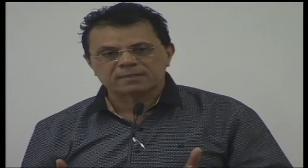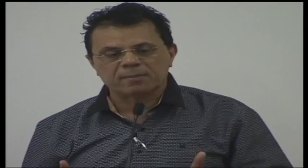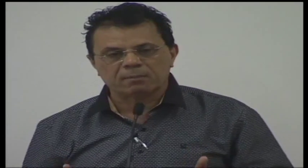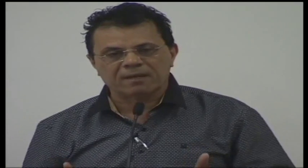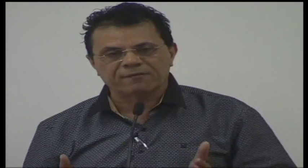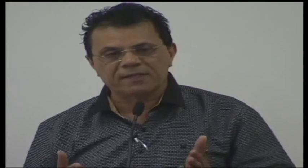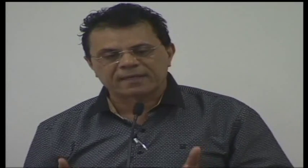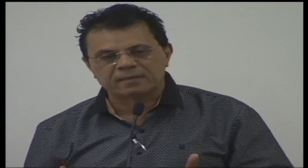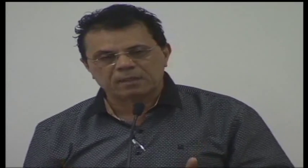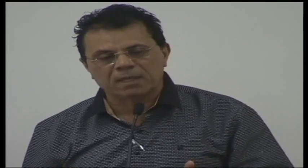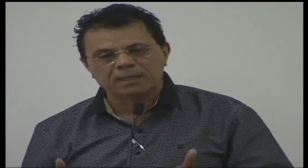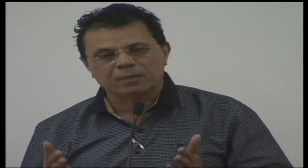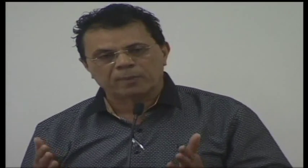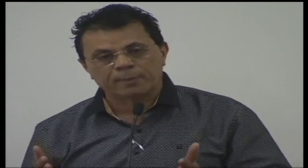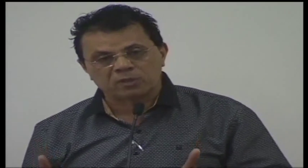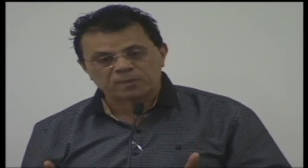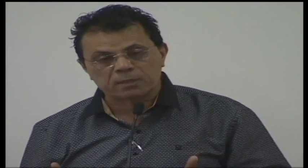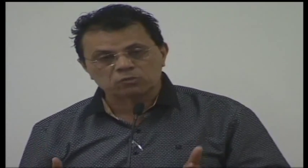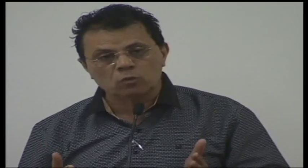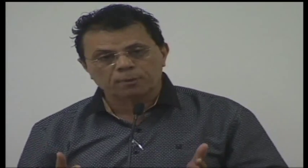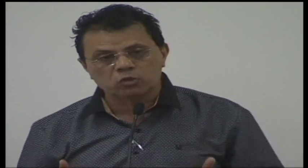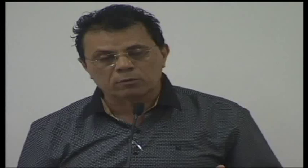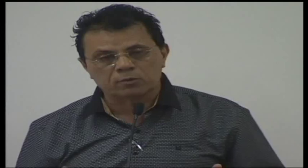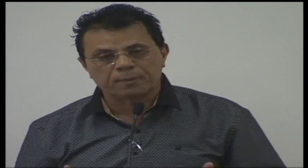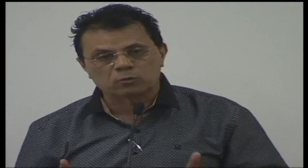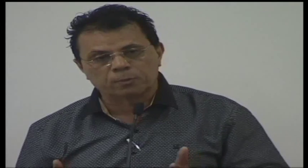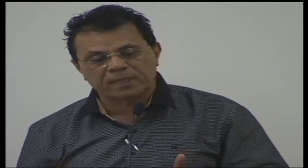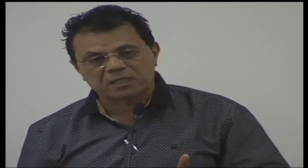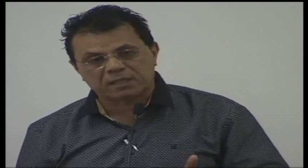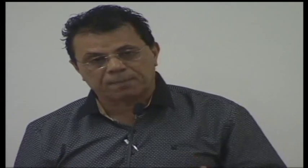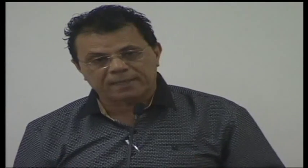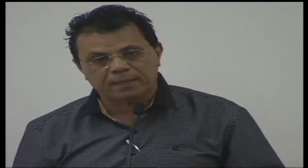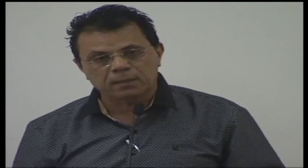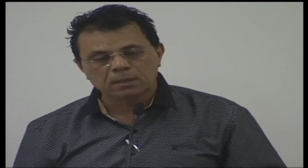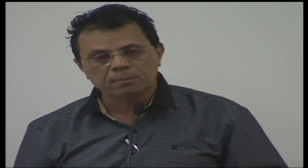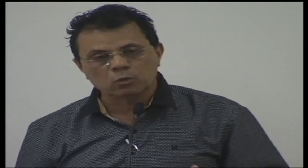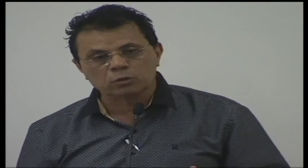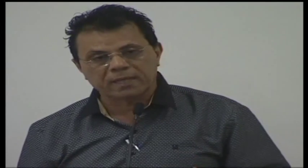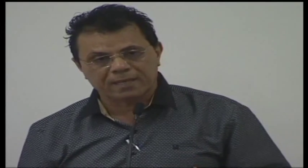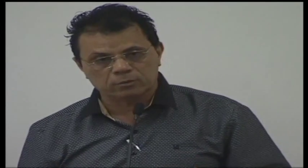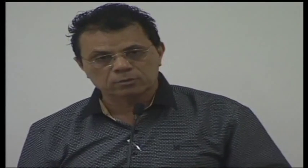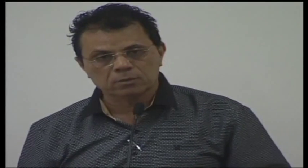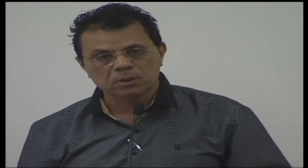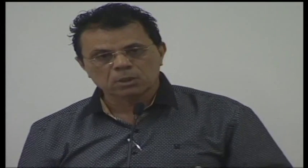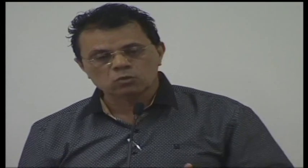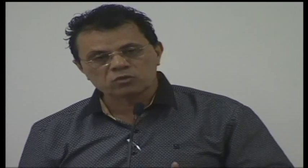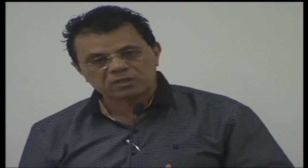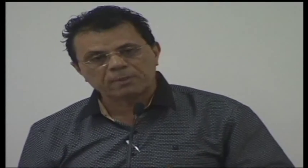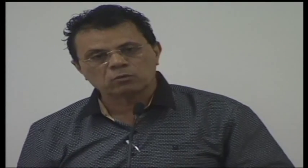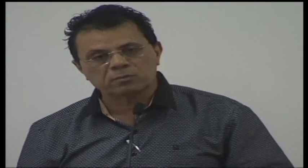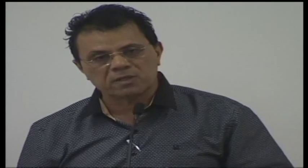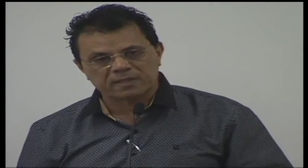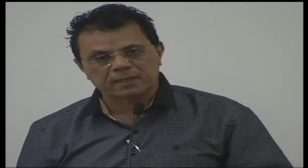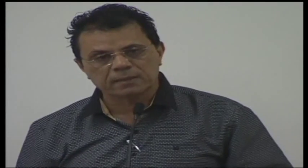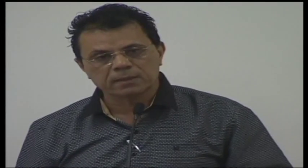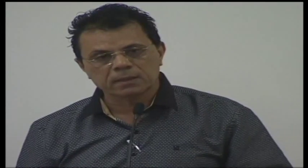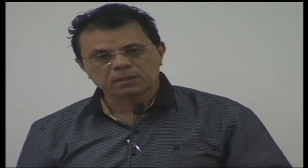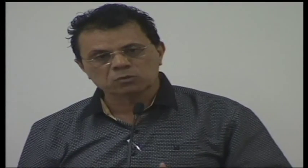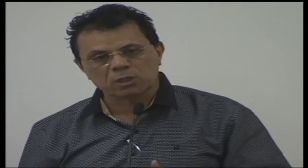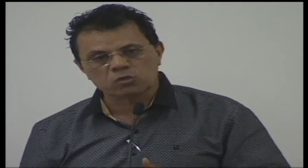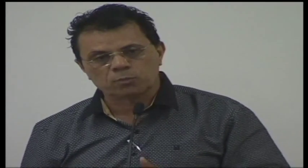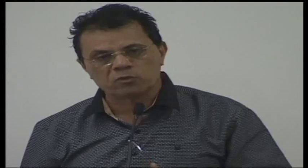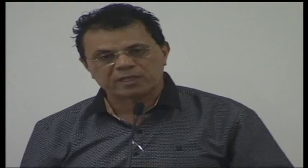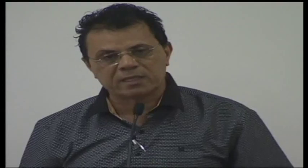ao lado da casa da minha irmã, à frente da casa da minha irmã, lá no Parque Polo de Expansão, tem um ponto de ônibus. Pergunto para ela, te atrapalha? Pelo contrário, eu uso também o ônibus, diz